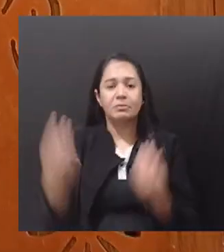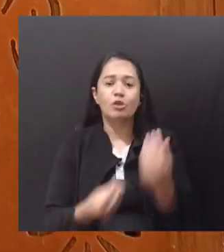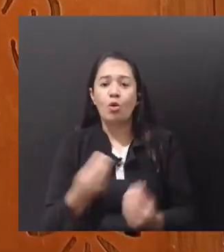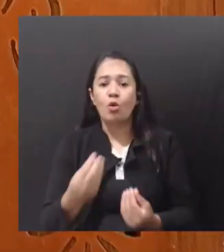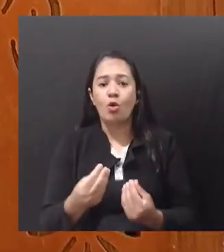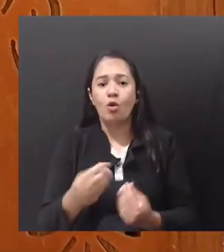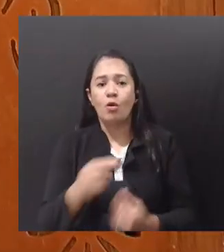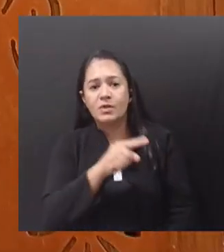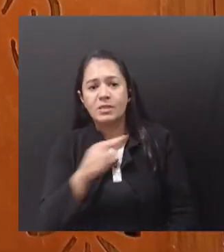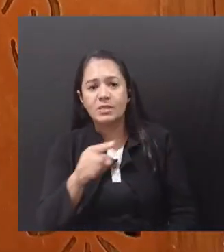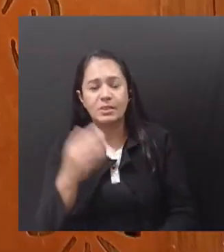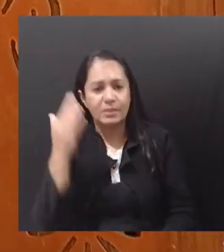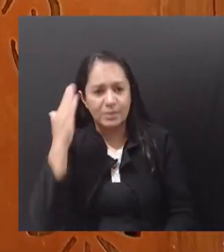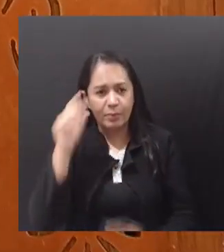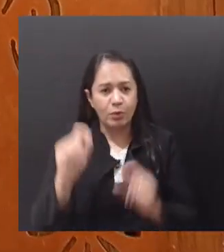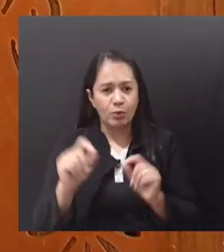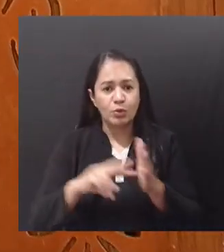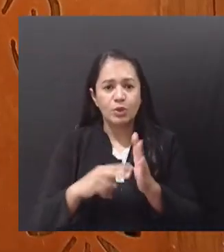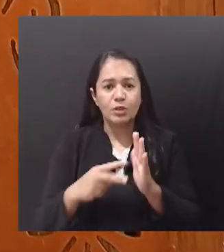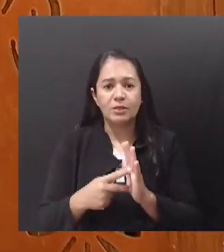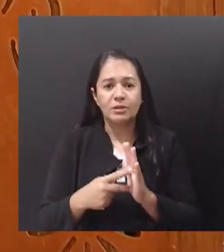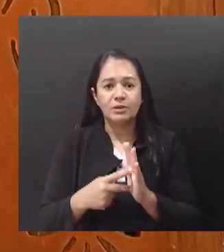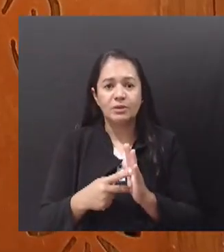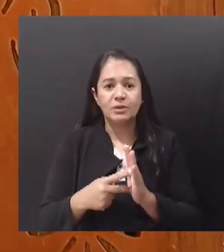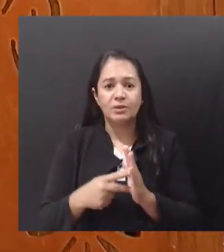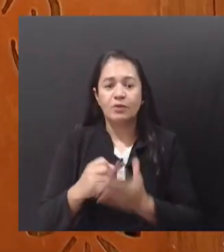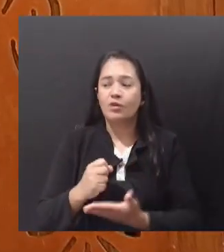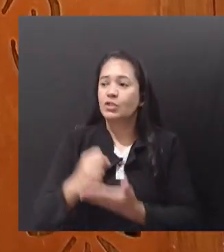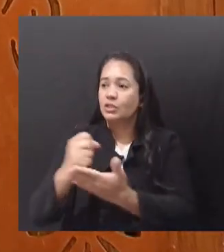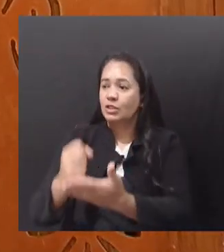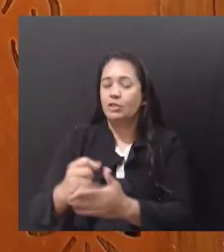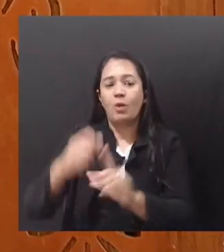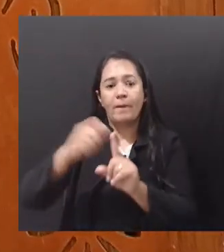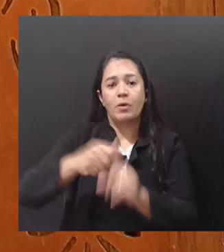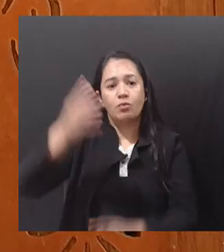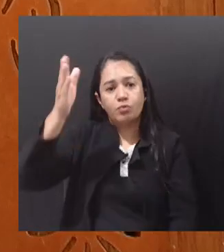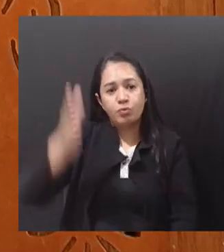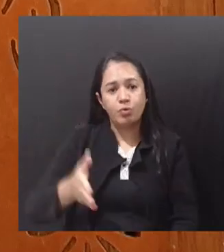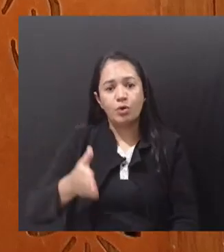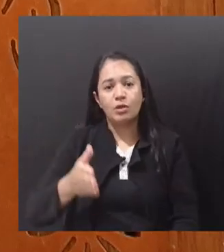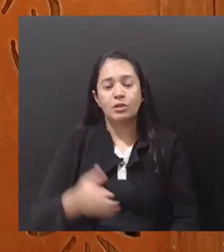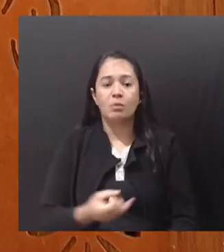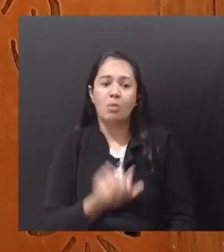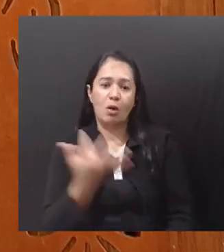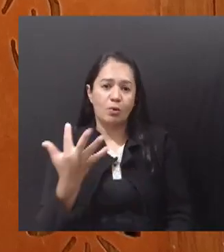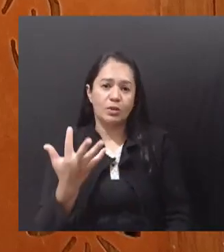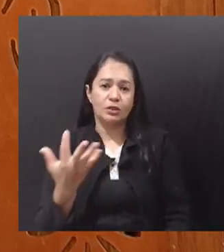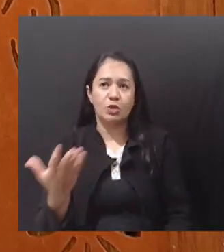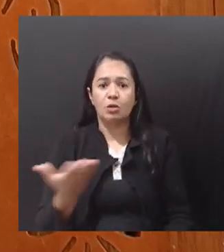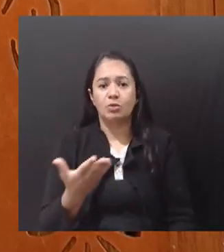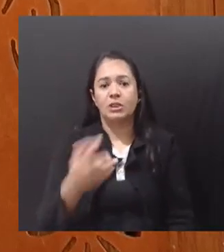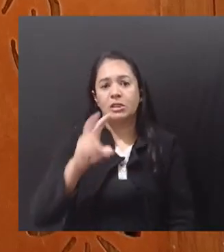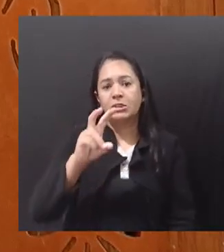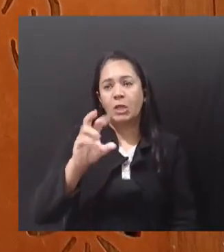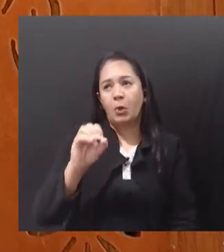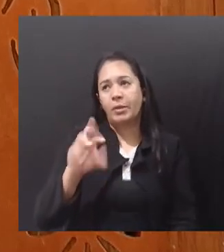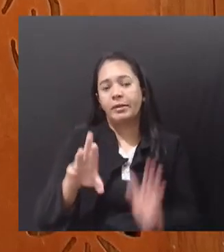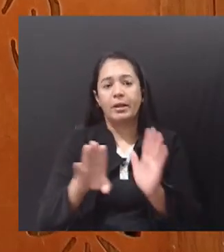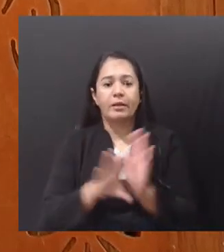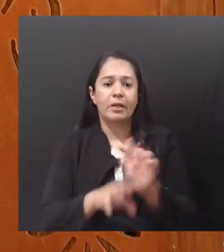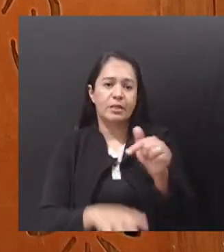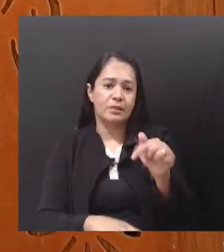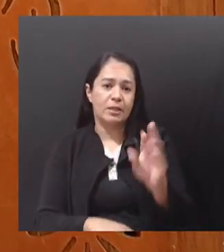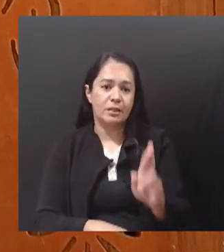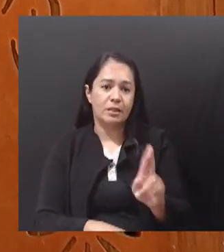quem não sabe, é a doação mensal e recorrente que você doa uma quantia, que hoje varia de 50, 70,